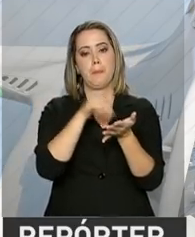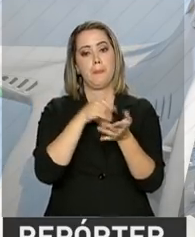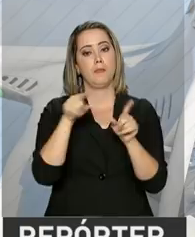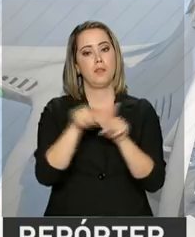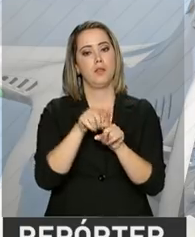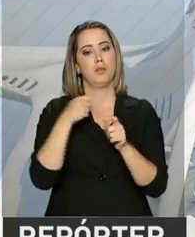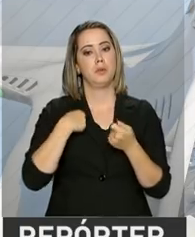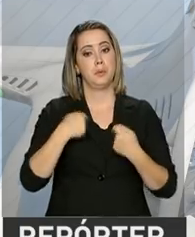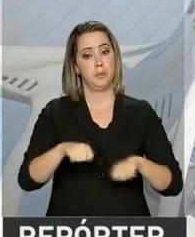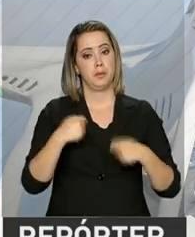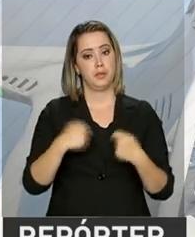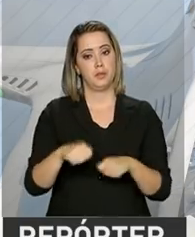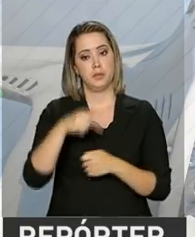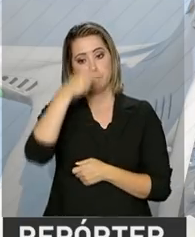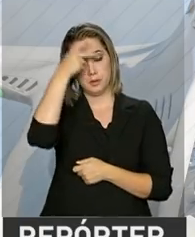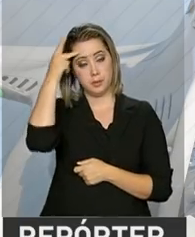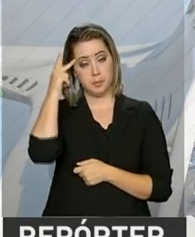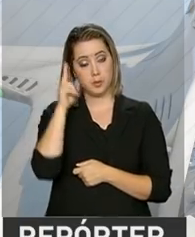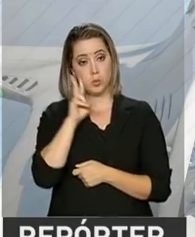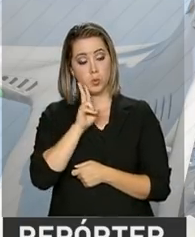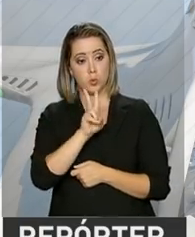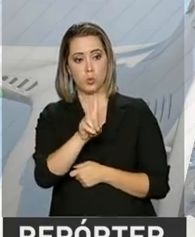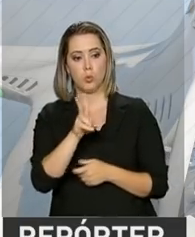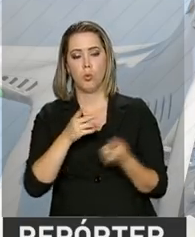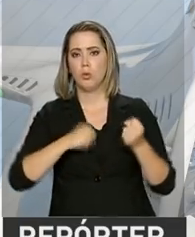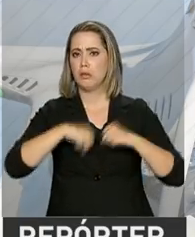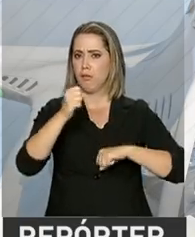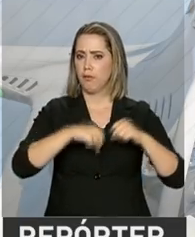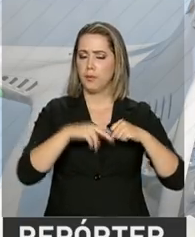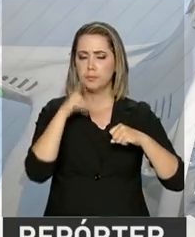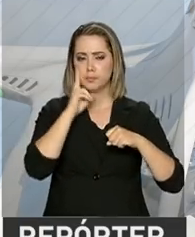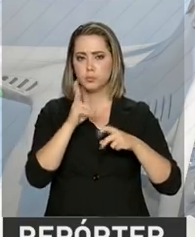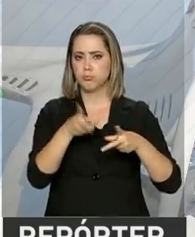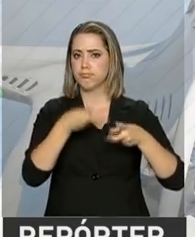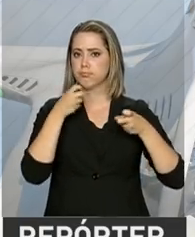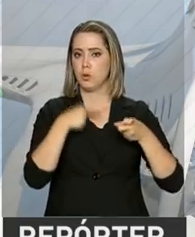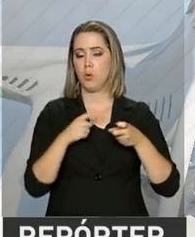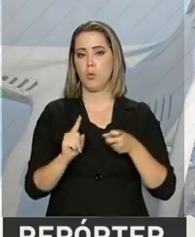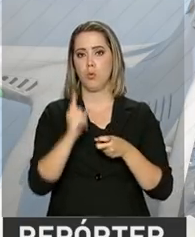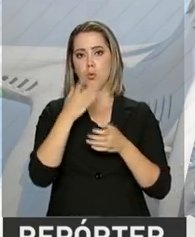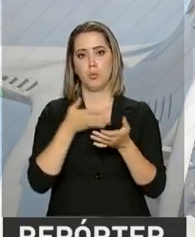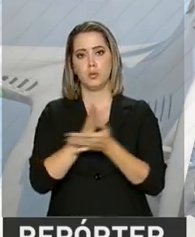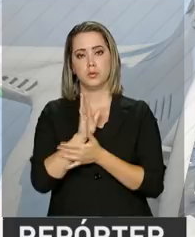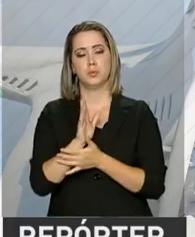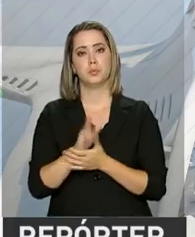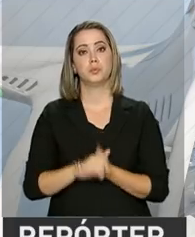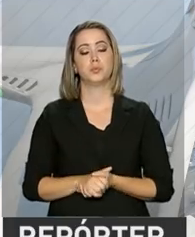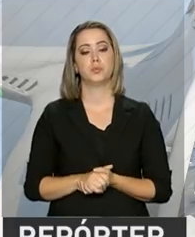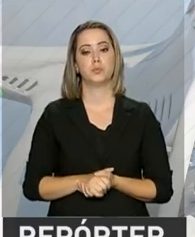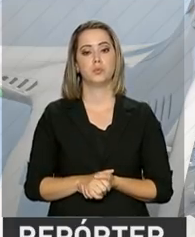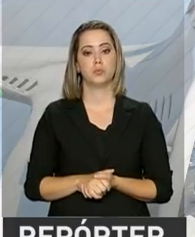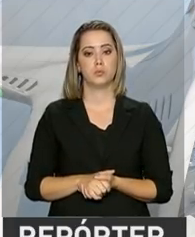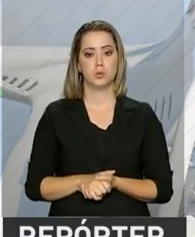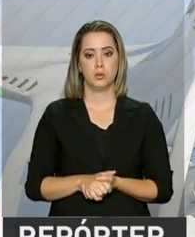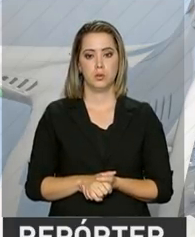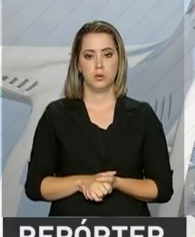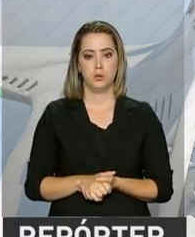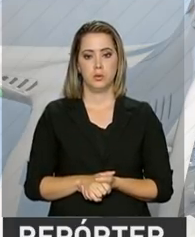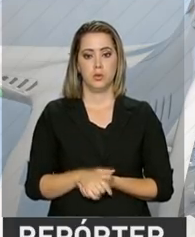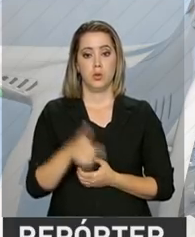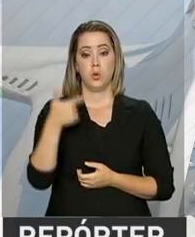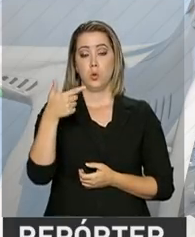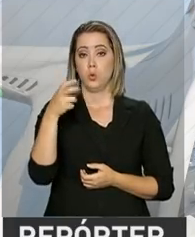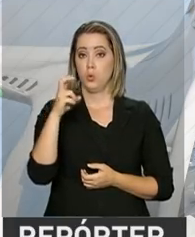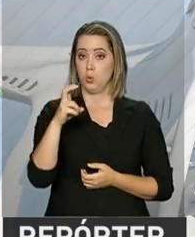requisitos técnicos a serem observados pelo fabricante e uma única aprovação do projeto entre 250